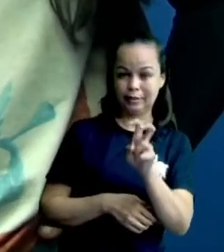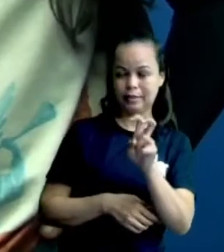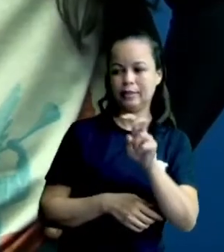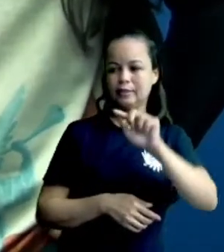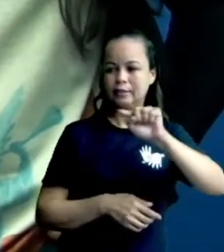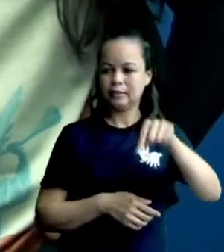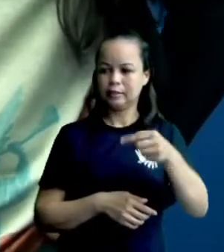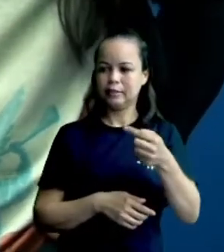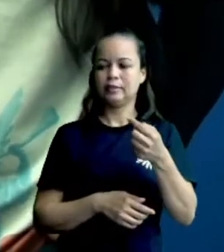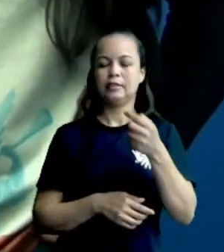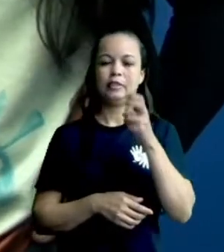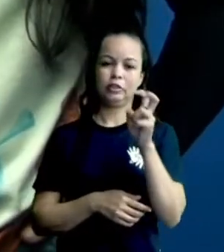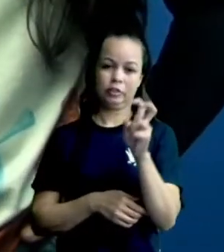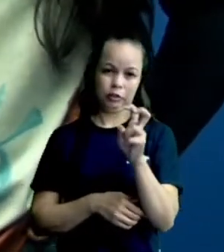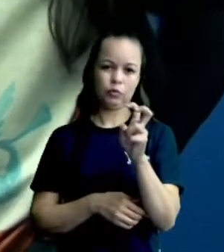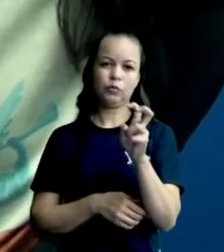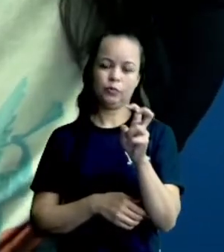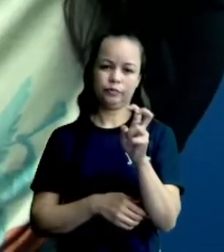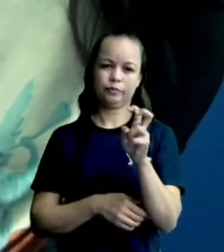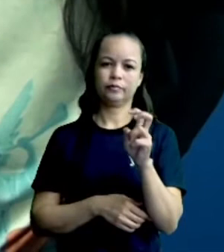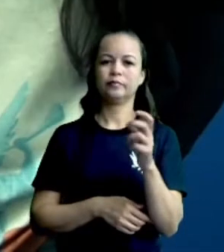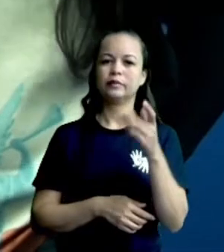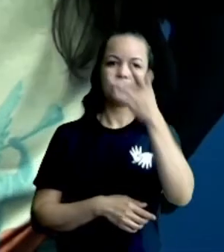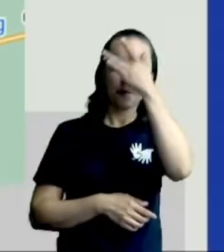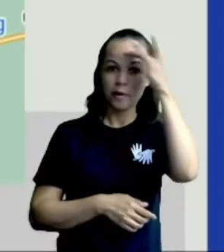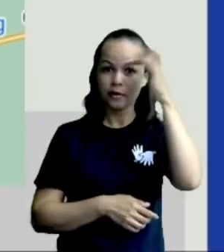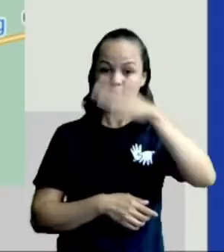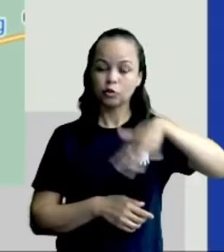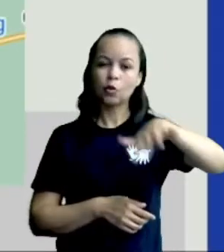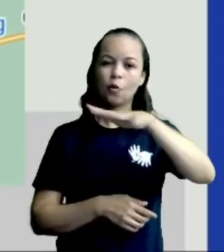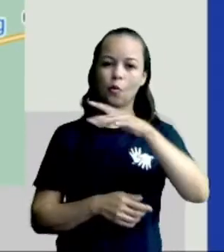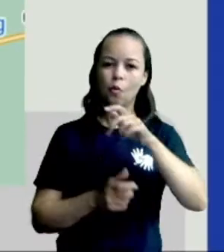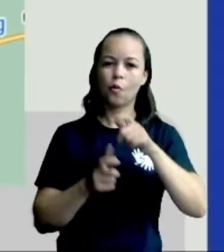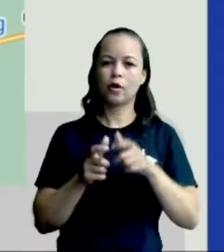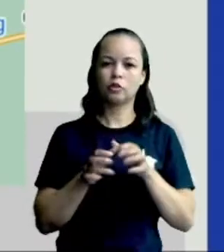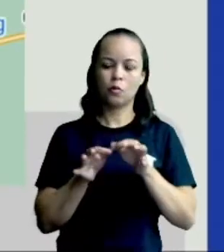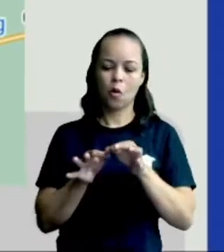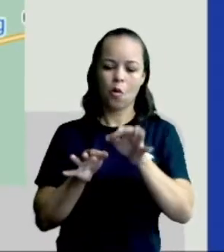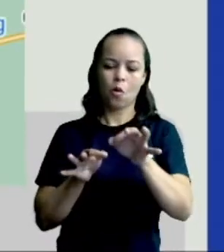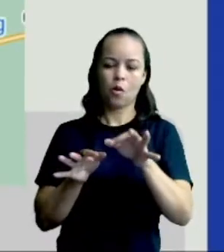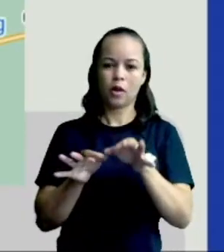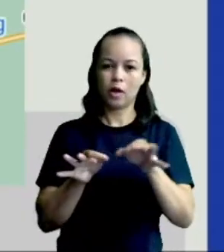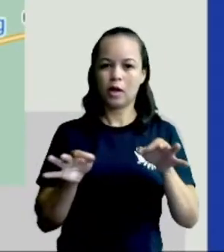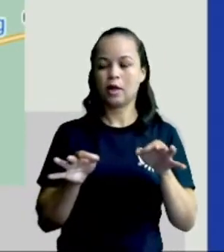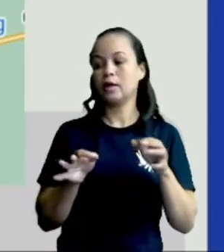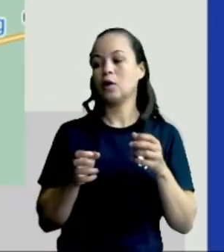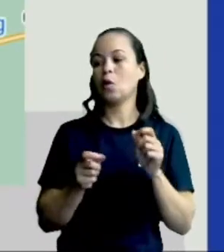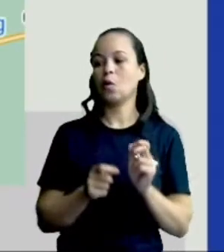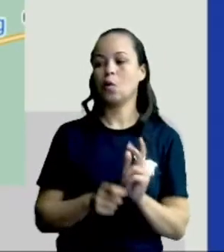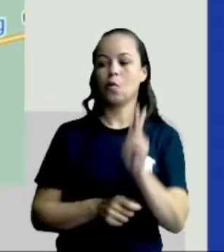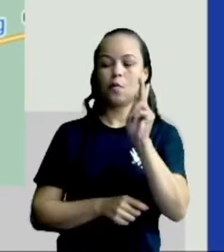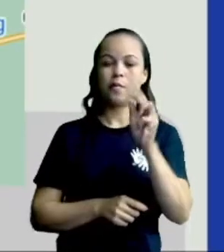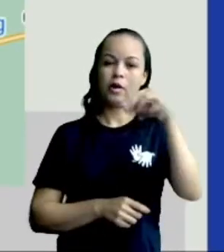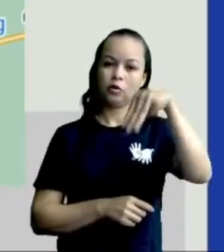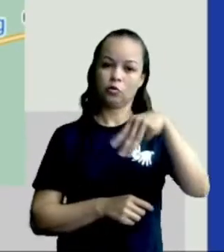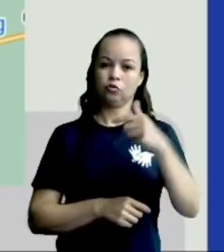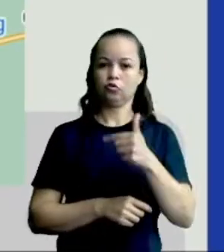415,5 né? 415,5 habitantes por quilômetro quadrado, tá certo? E